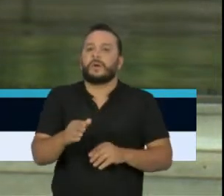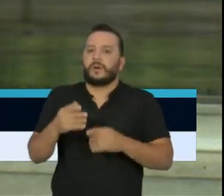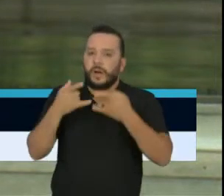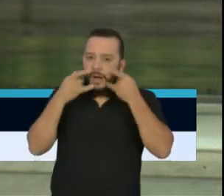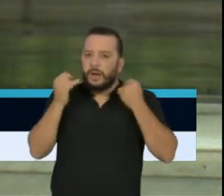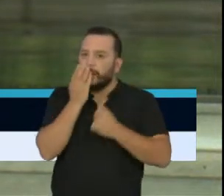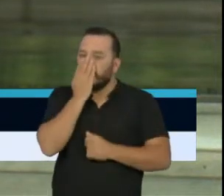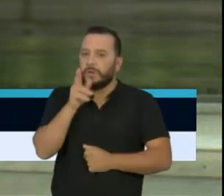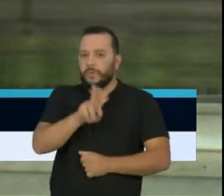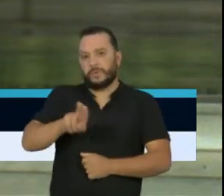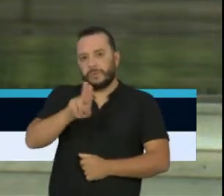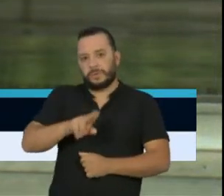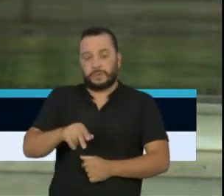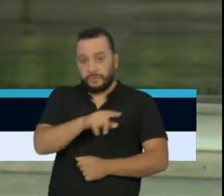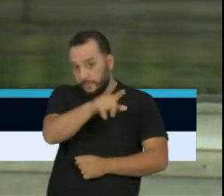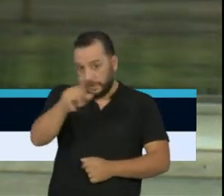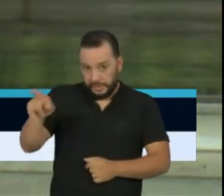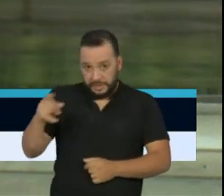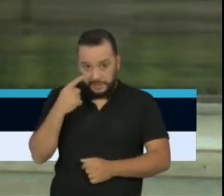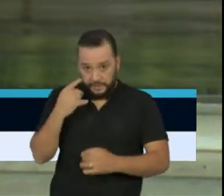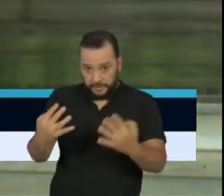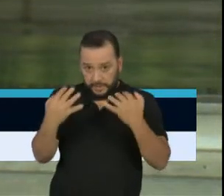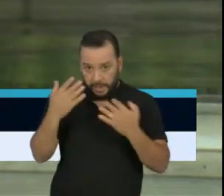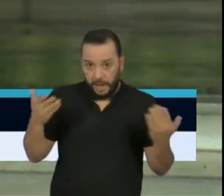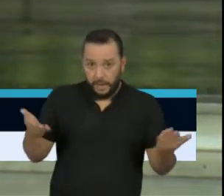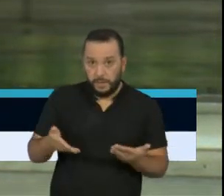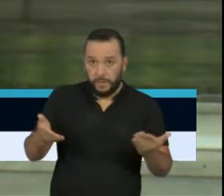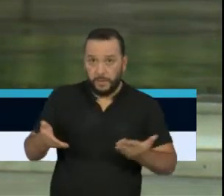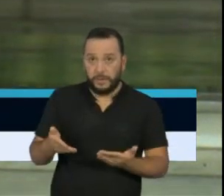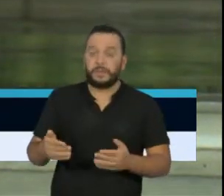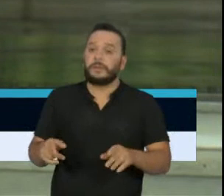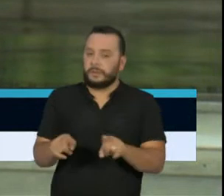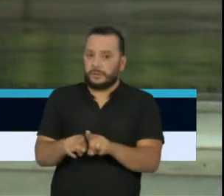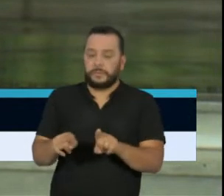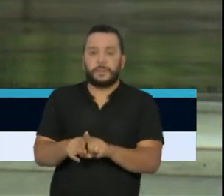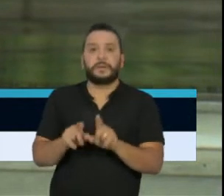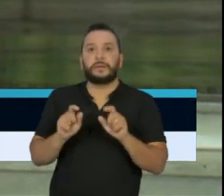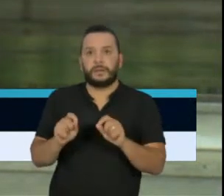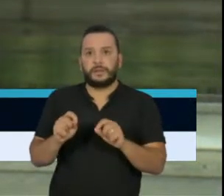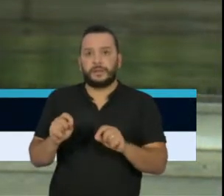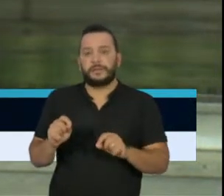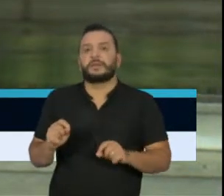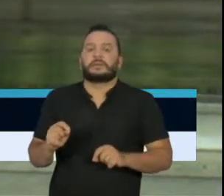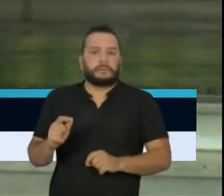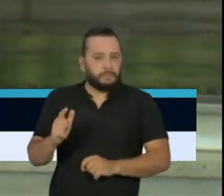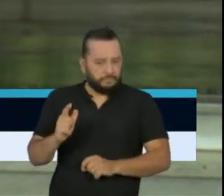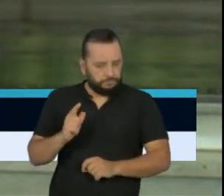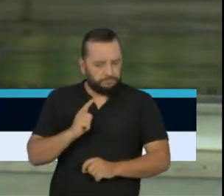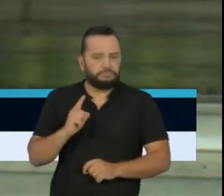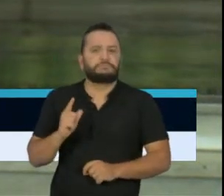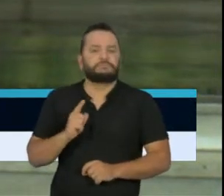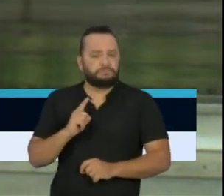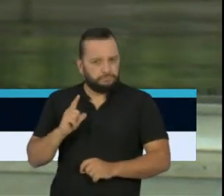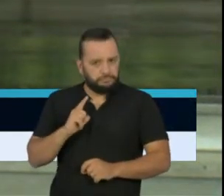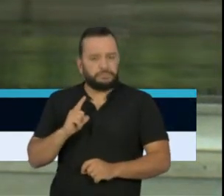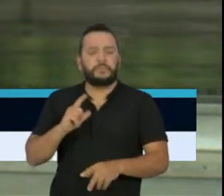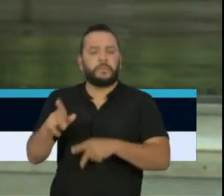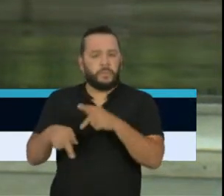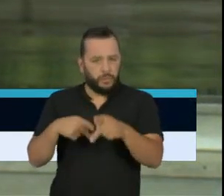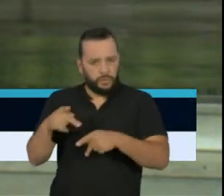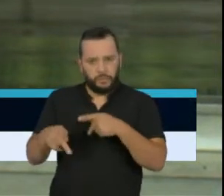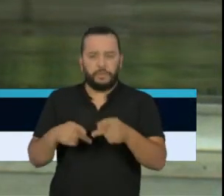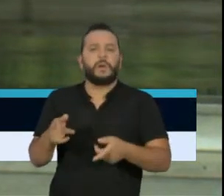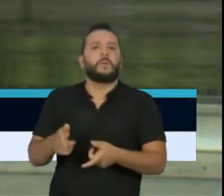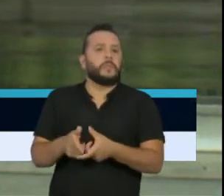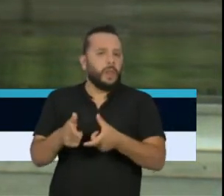podem observar, vocês que estão nos assistindo agora e você também, Bruno Ribeiro, que uma parte considerável e majoritária da população